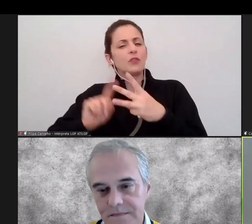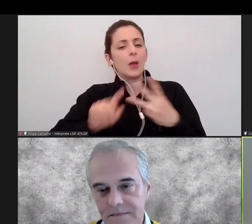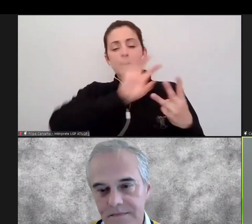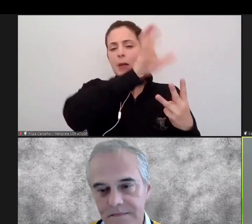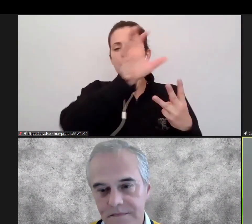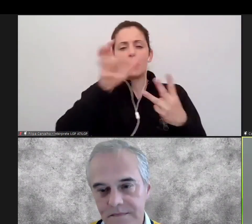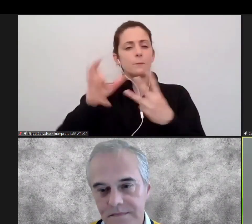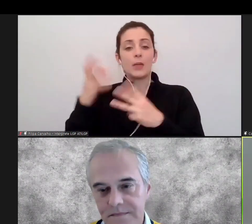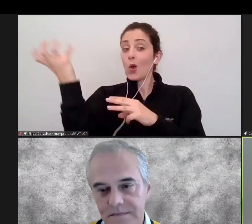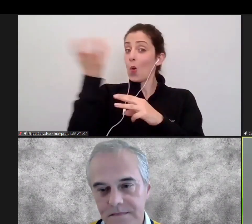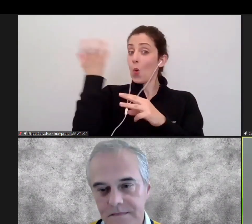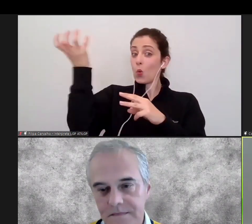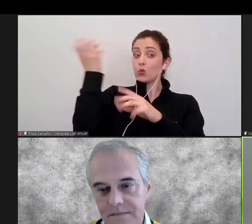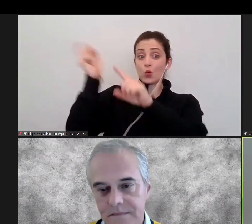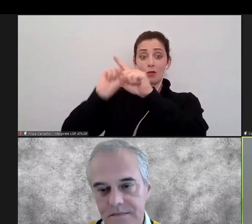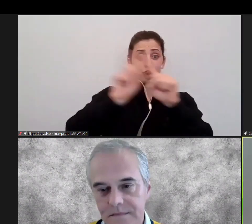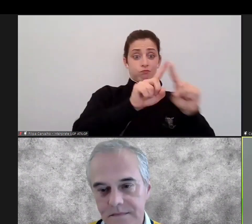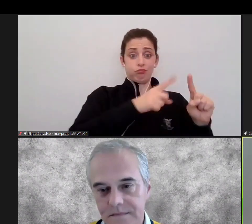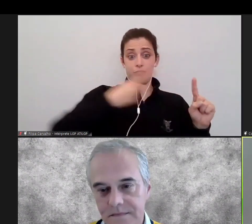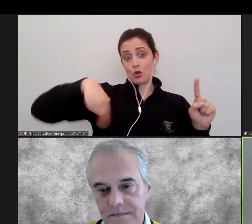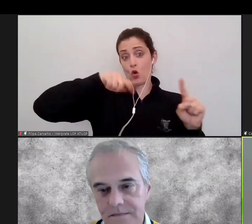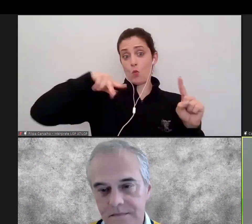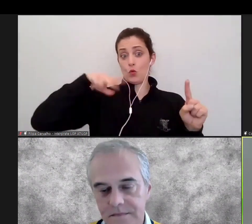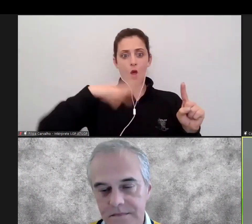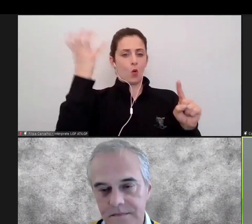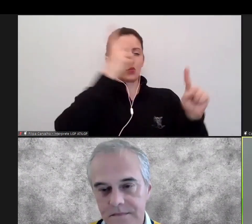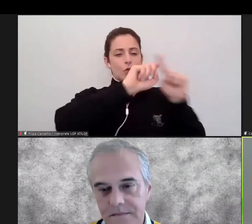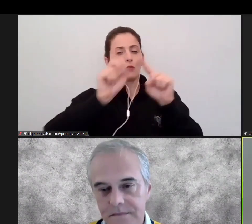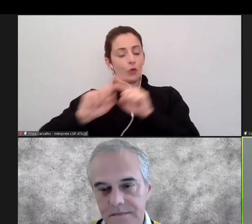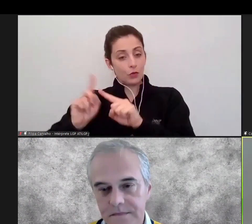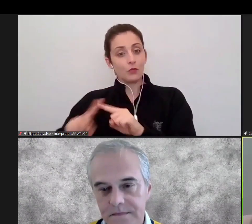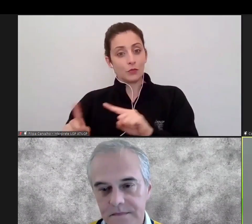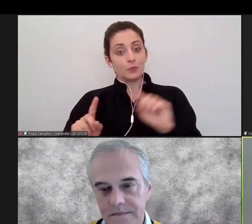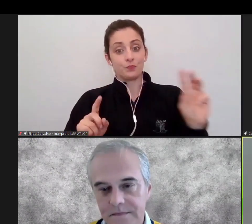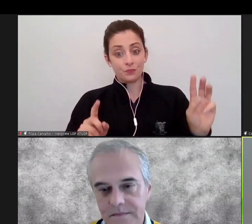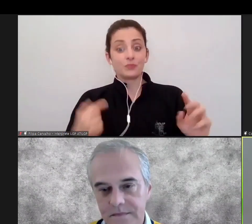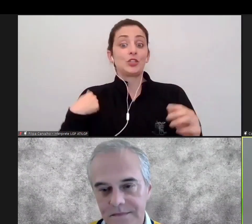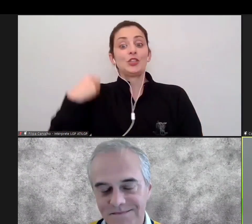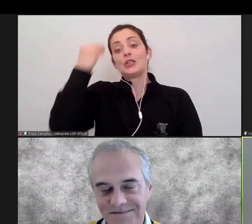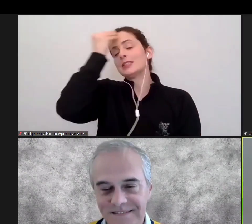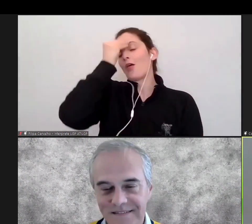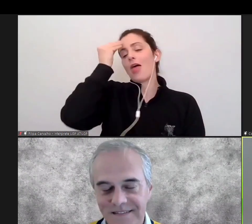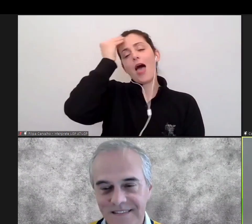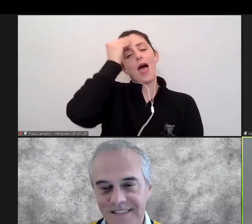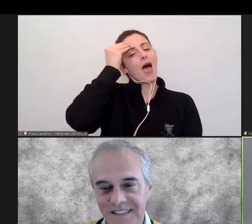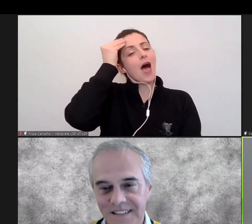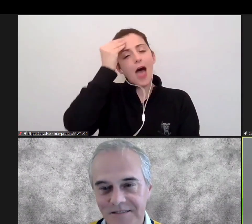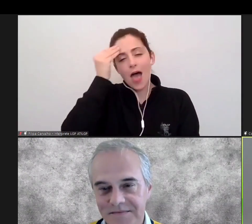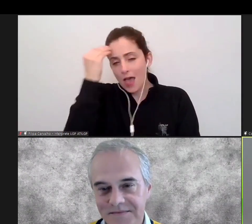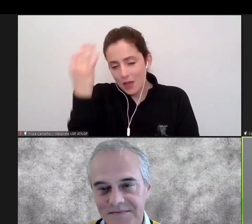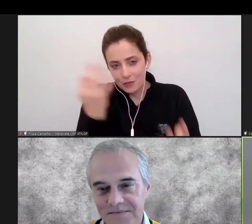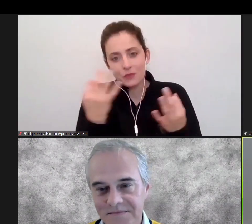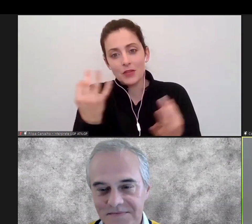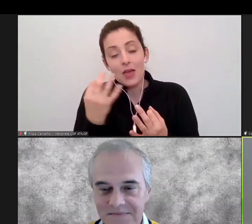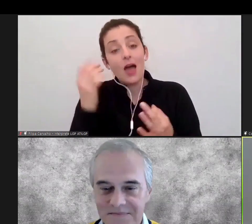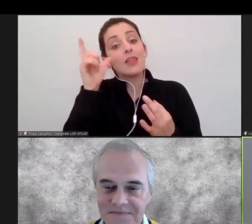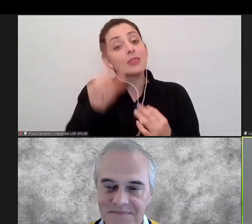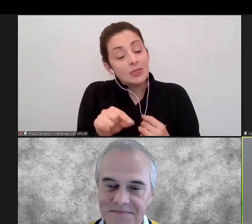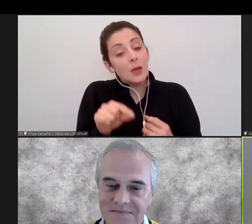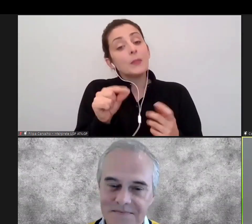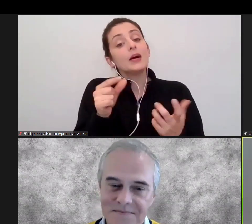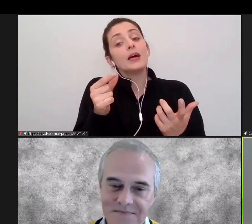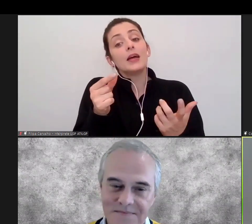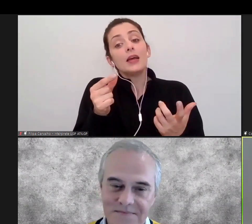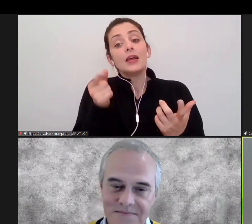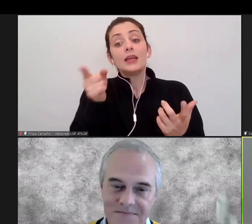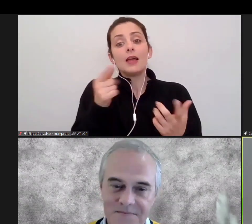muito diferentes da nossa, e que é uma coisa, primeiro, que tenho muitas saudades, não é? E que em segundo foi